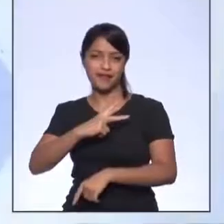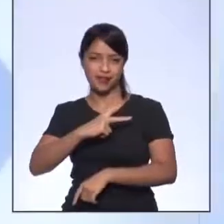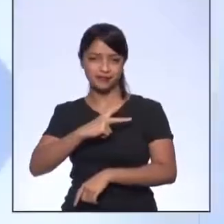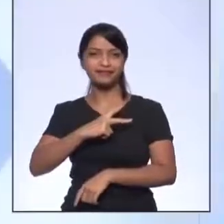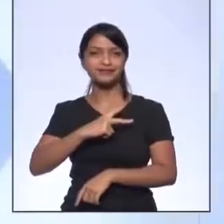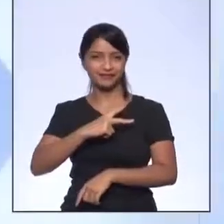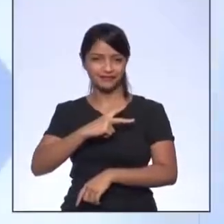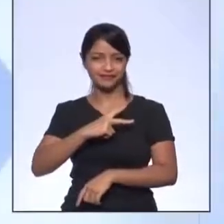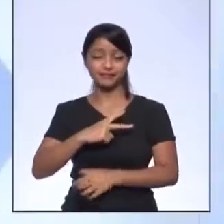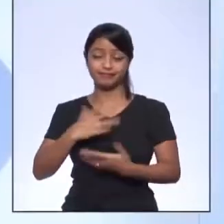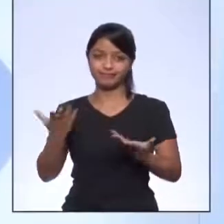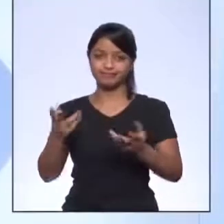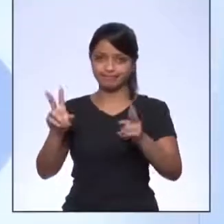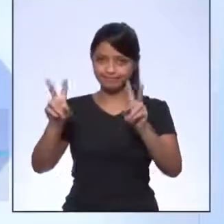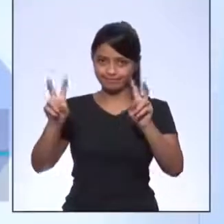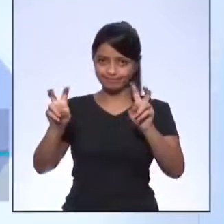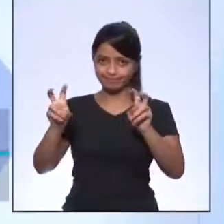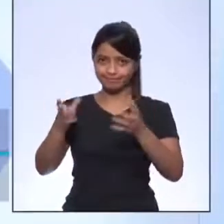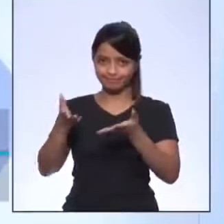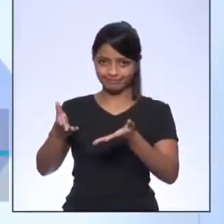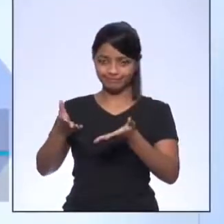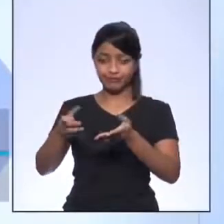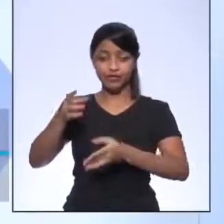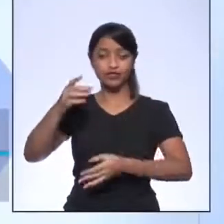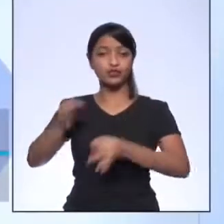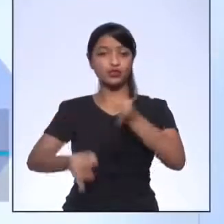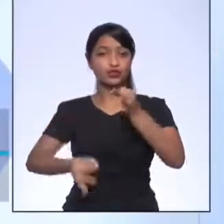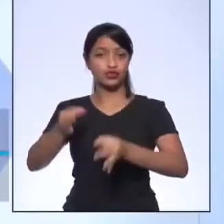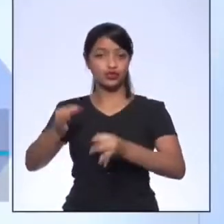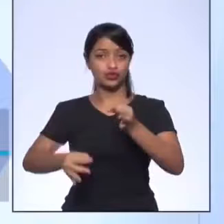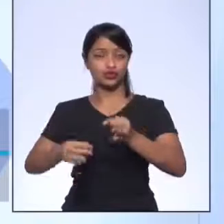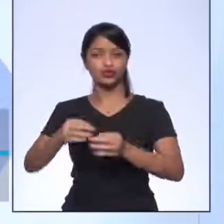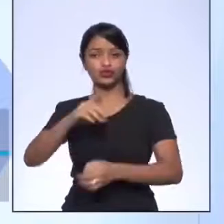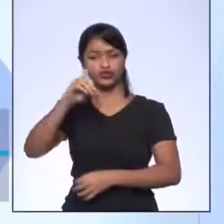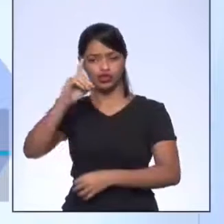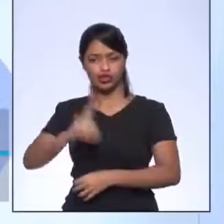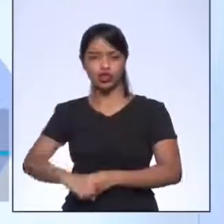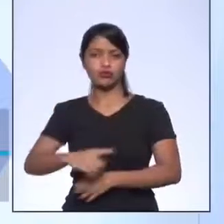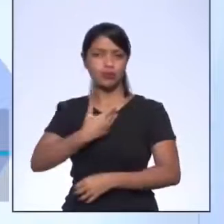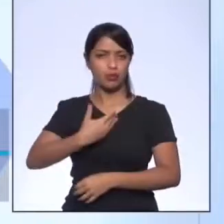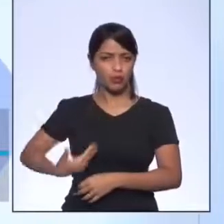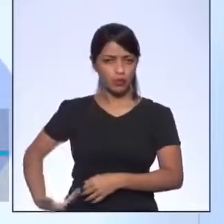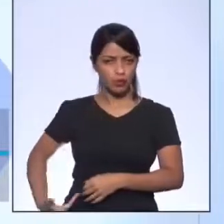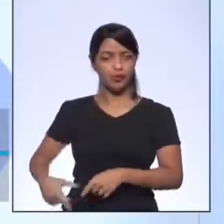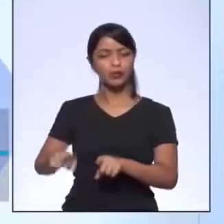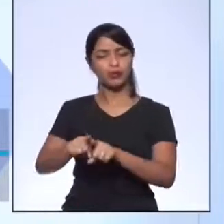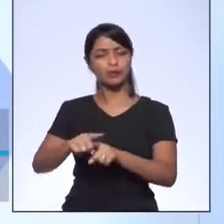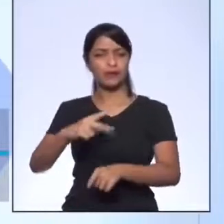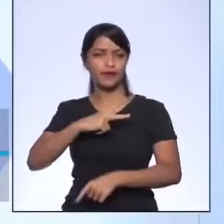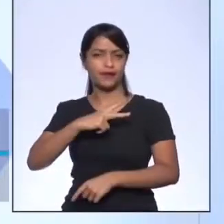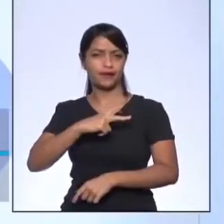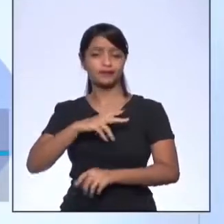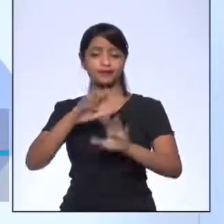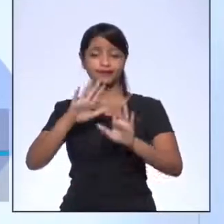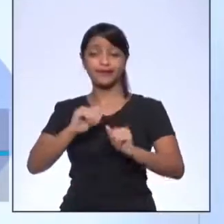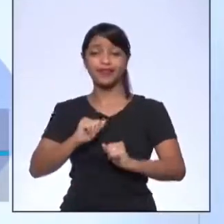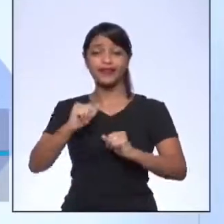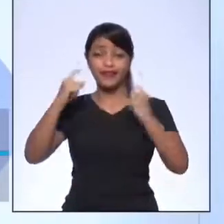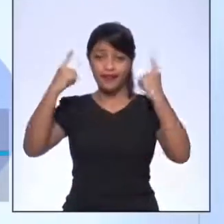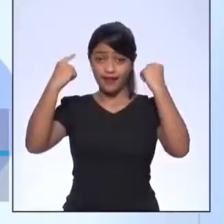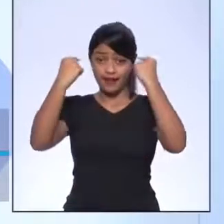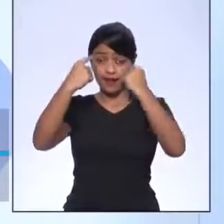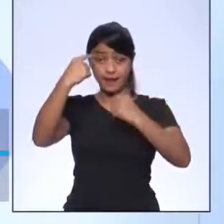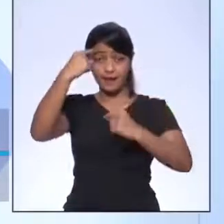assunto, códigos jurídicos e direitos públicos e privados, a lei para os gregos era considerado